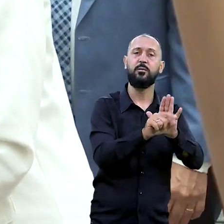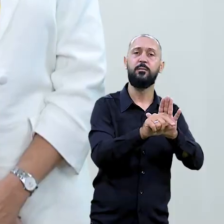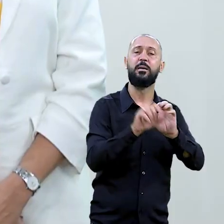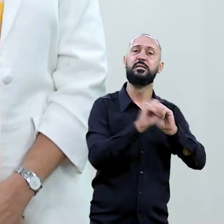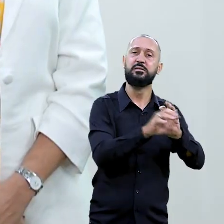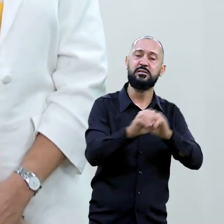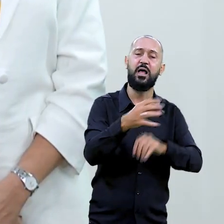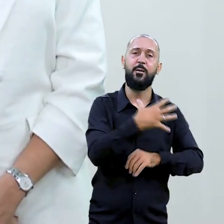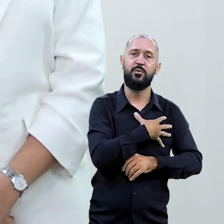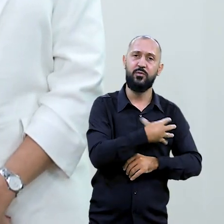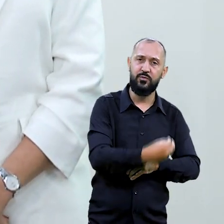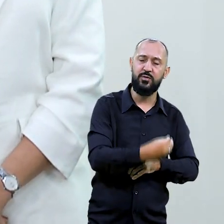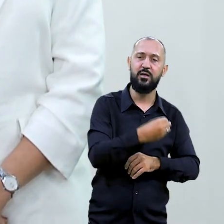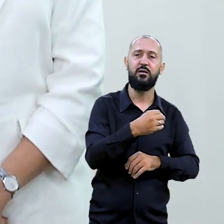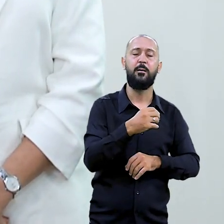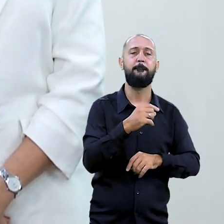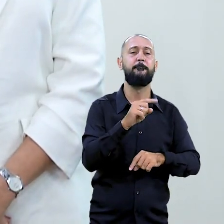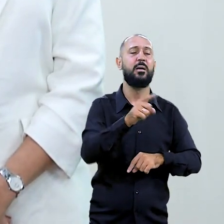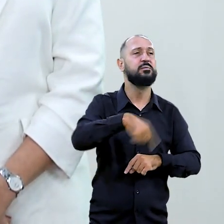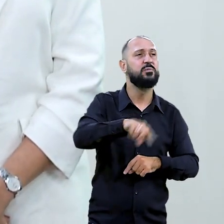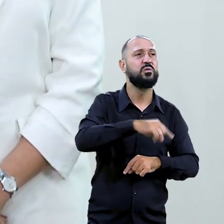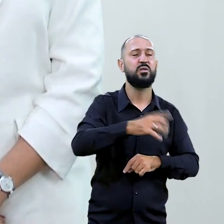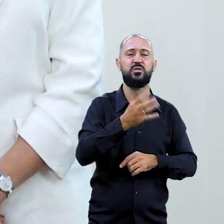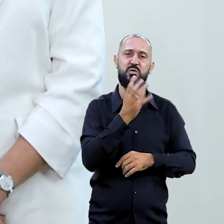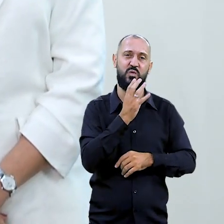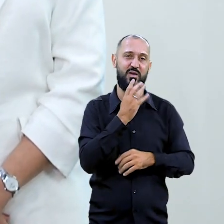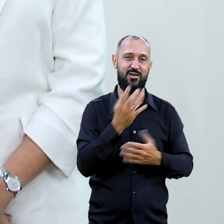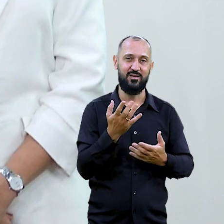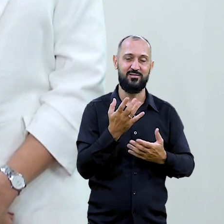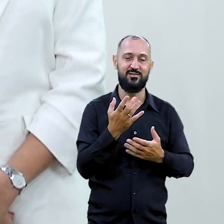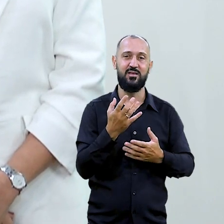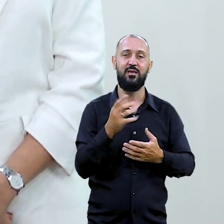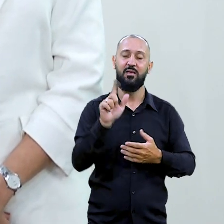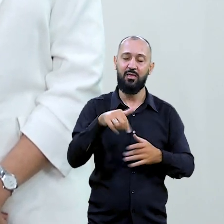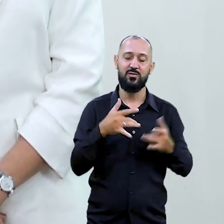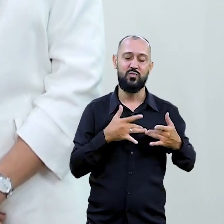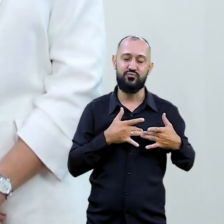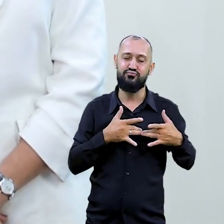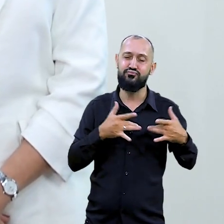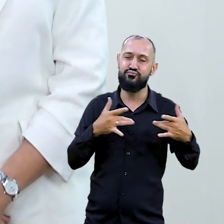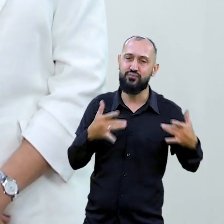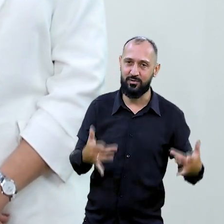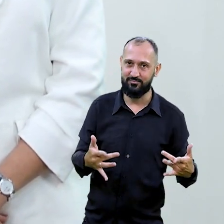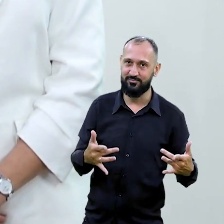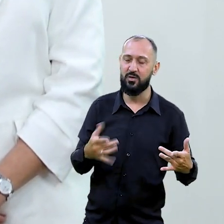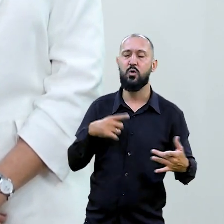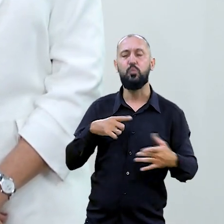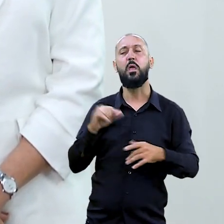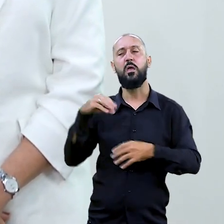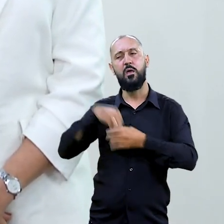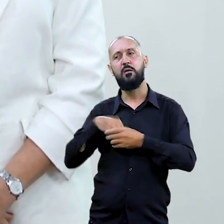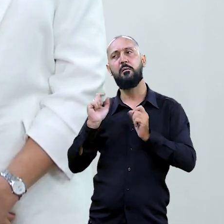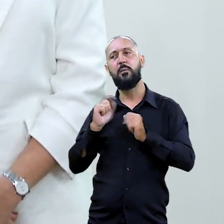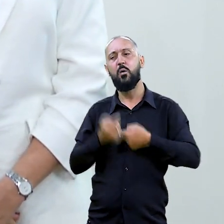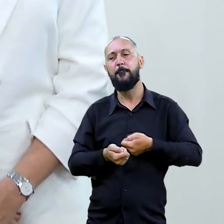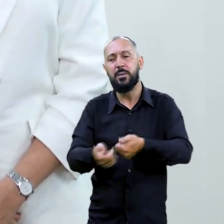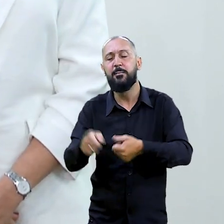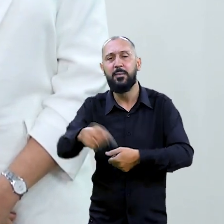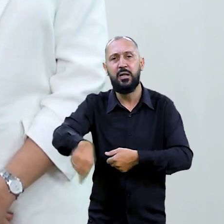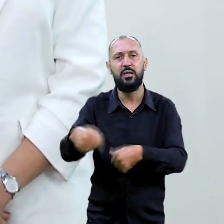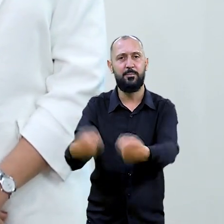valor financeiro, é muito mais um exemplo como pessoa que a gente possa passar para os nossos filhos, que a gente possa passar para as pessoas que a gente